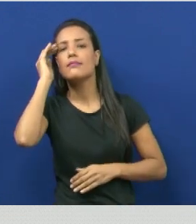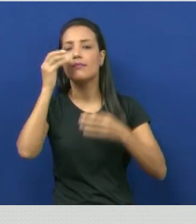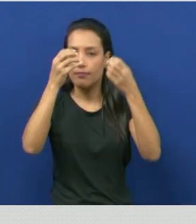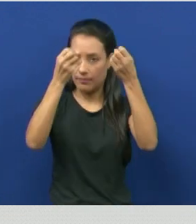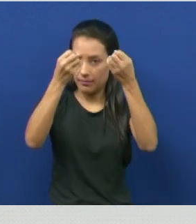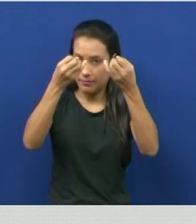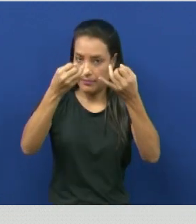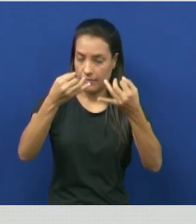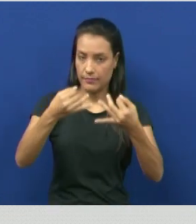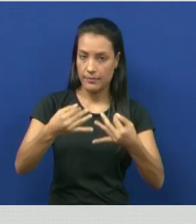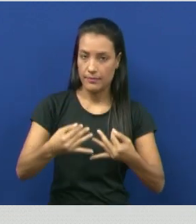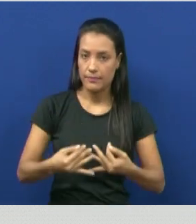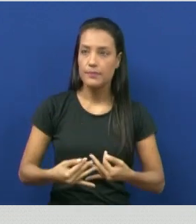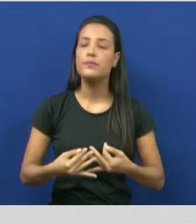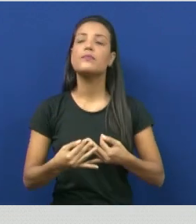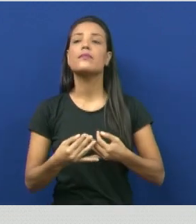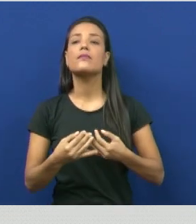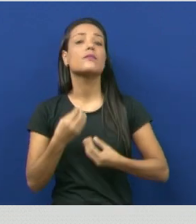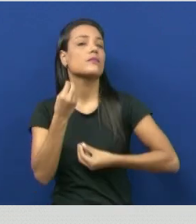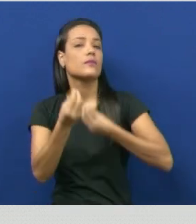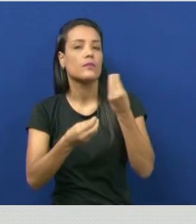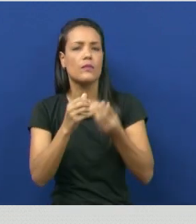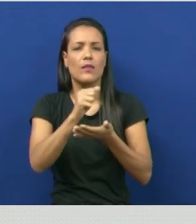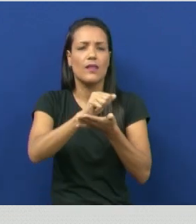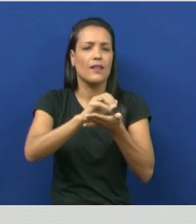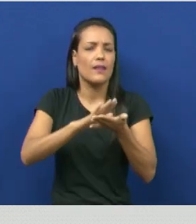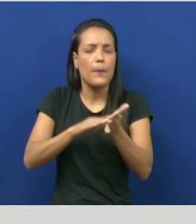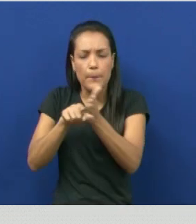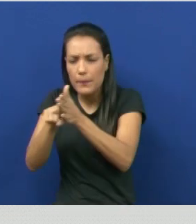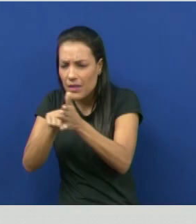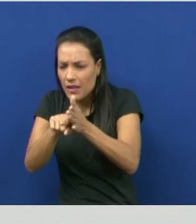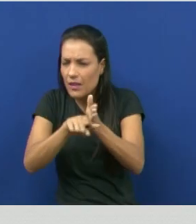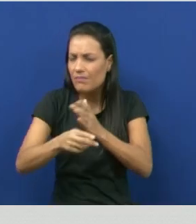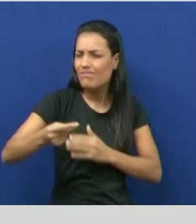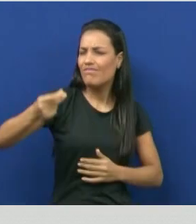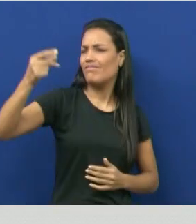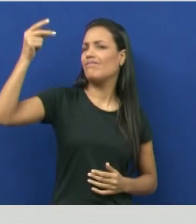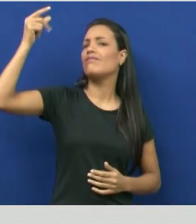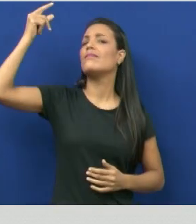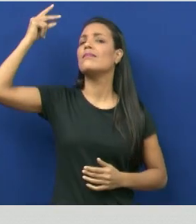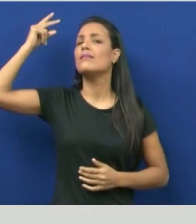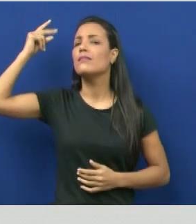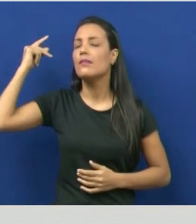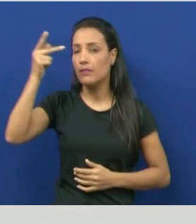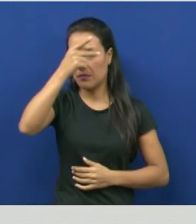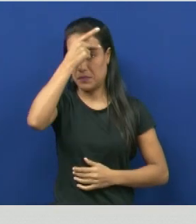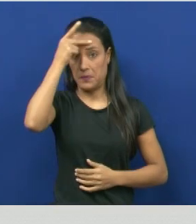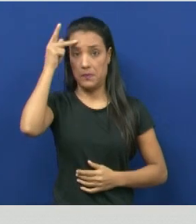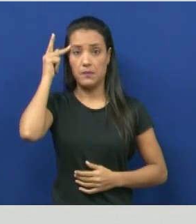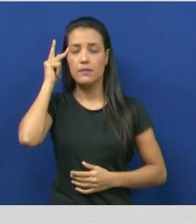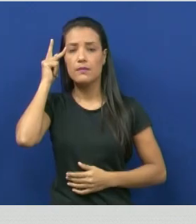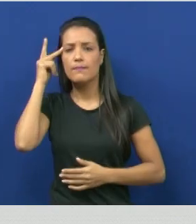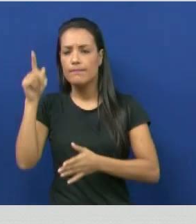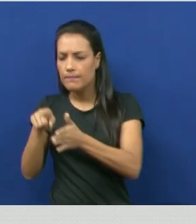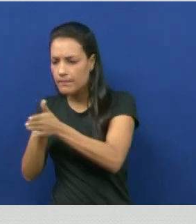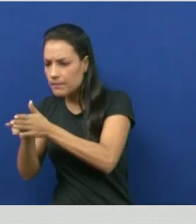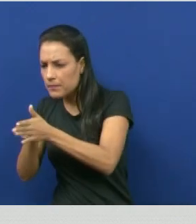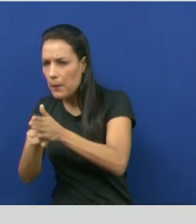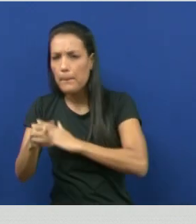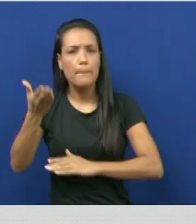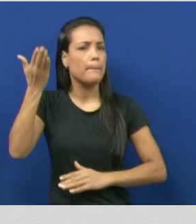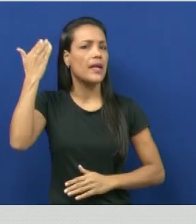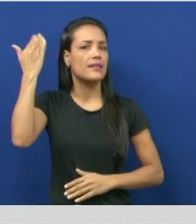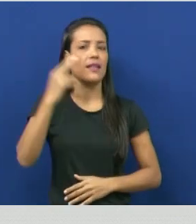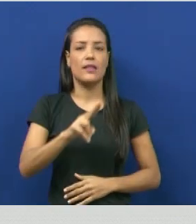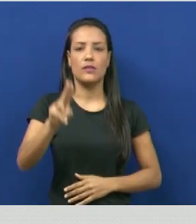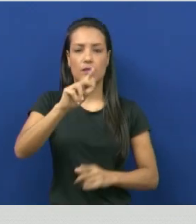algo que é feito, é uma atividade desenvolvida há muito tempo pelos humanos, tá? Antes a gente não tinha os calendários,